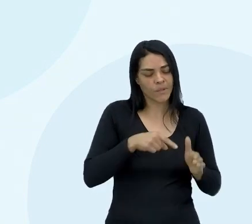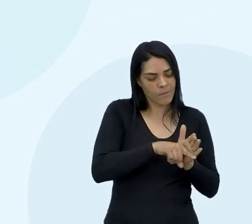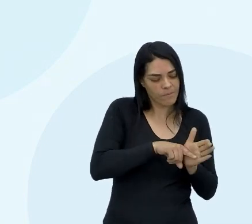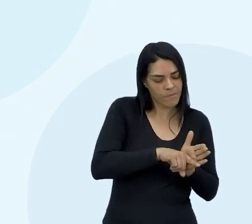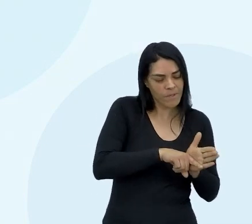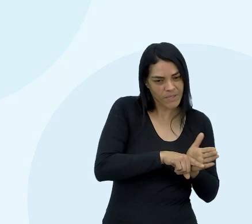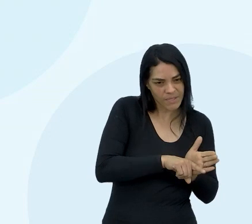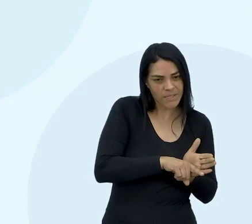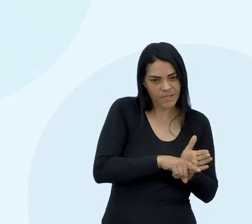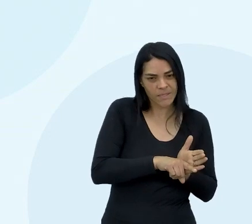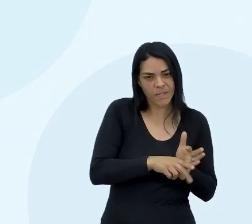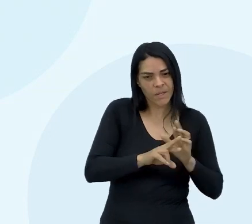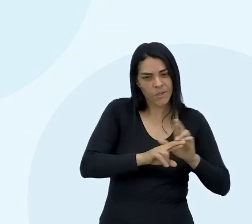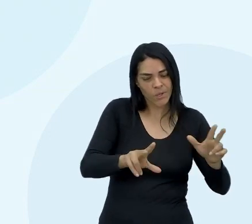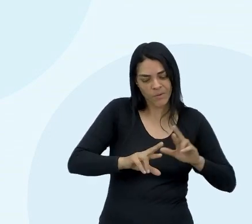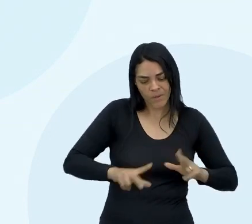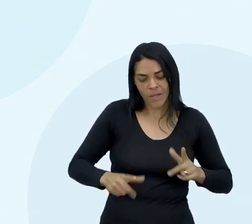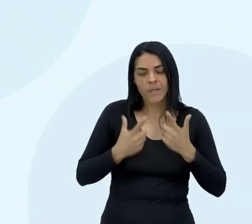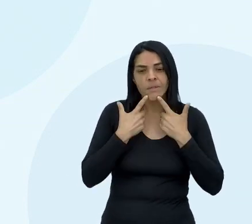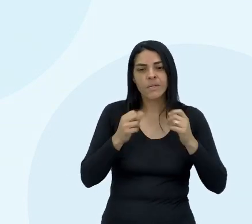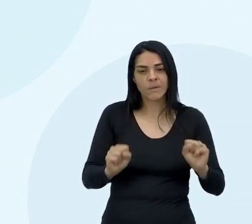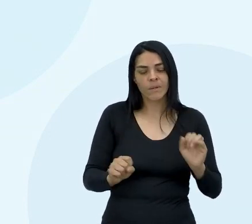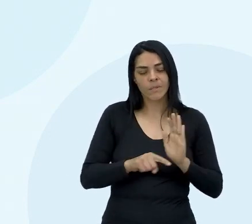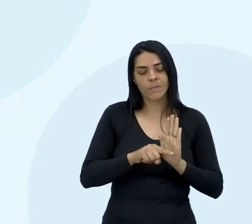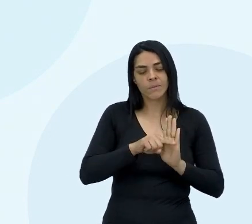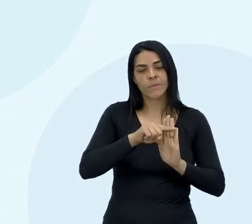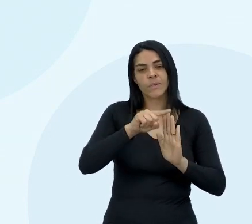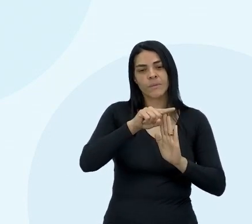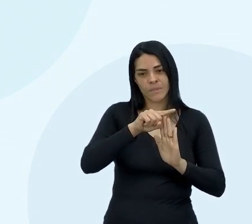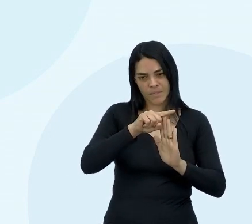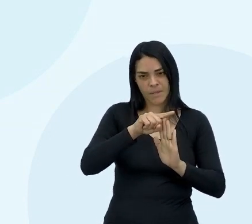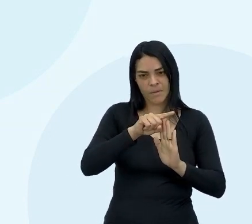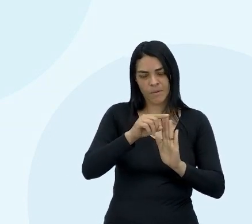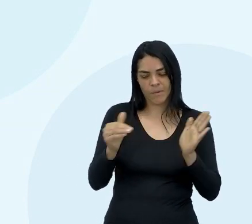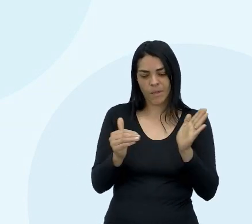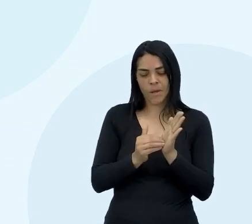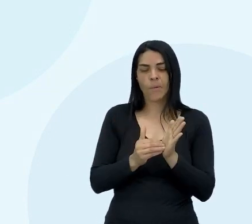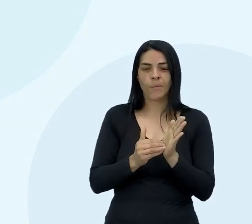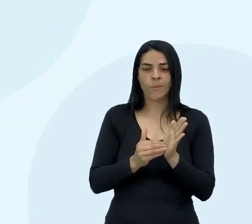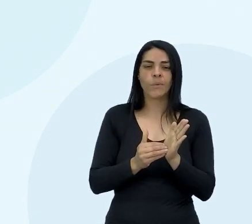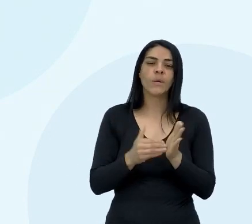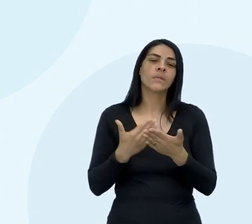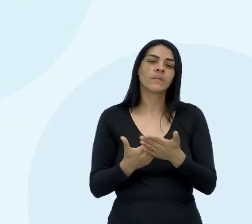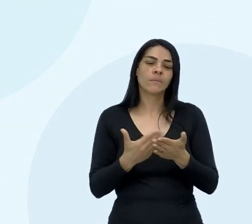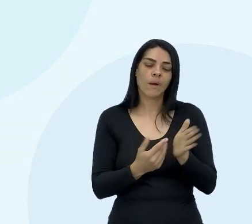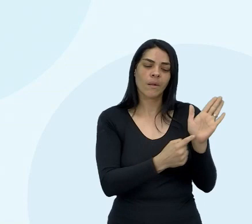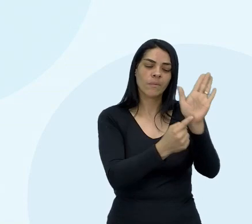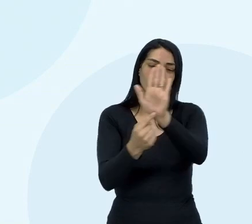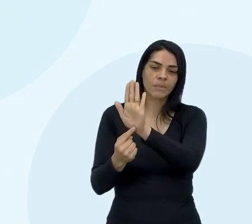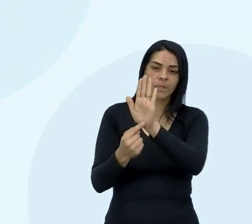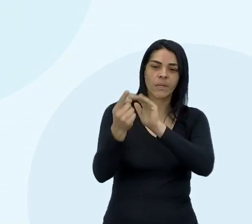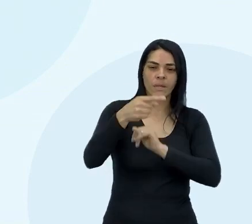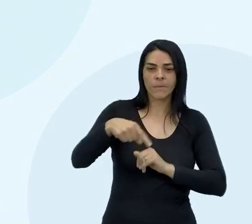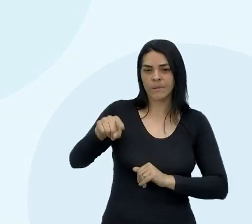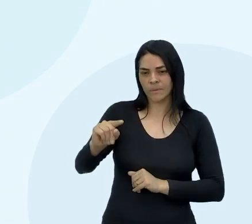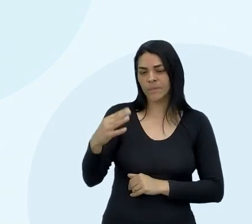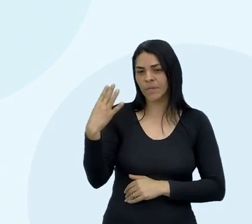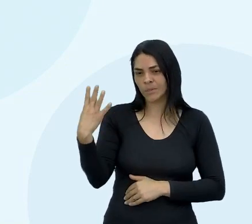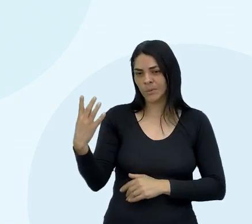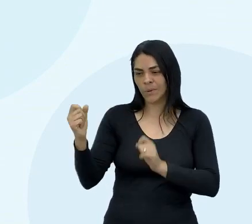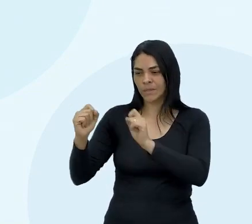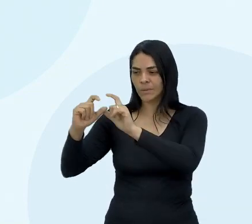pesquisa sobre as diferentes linguagens de programação. Na última aula, eu apresentei para vocês 4 links de vídeos